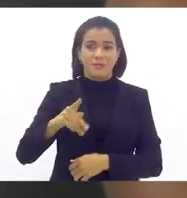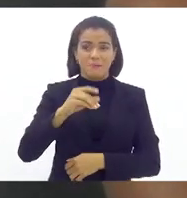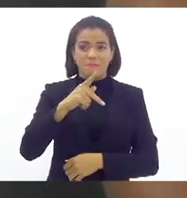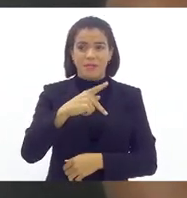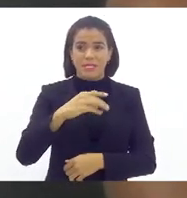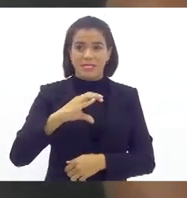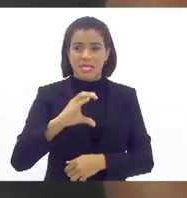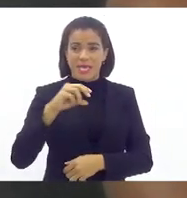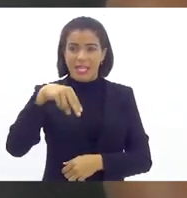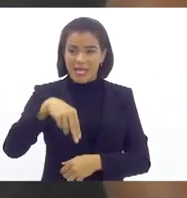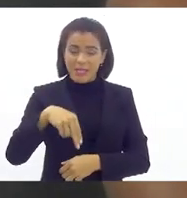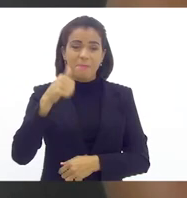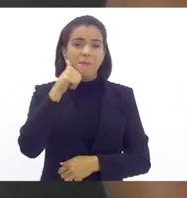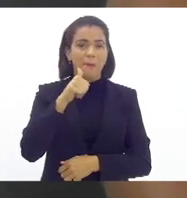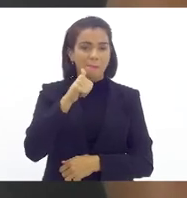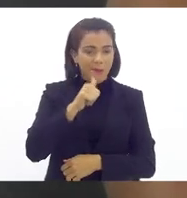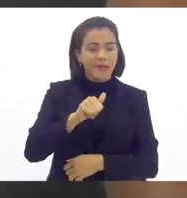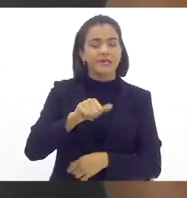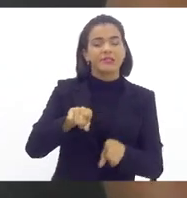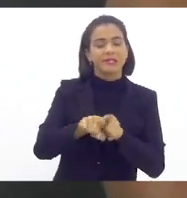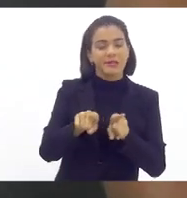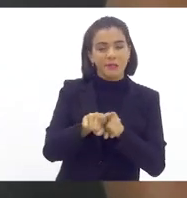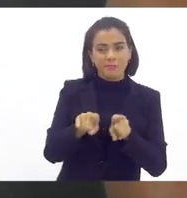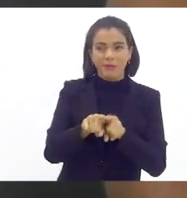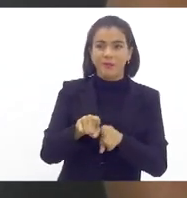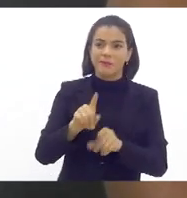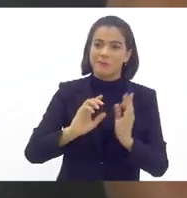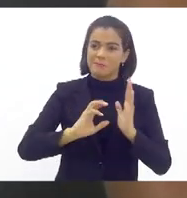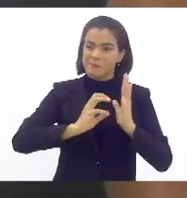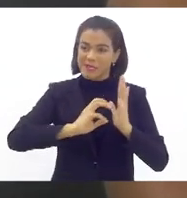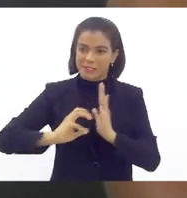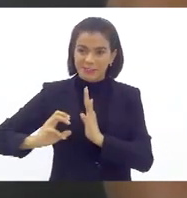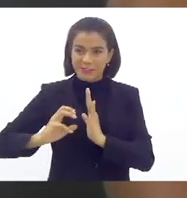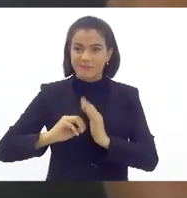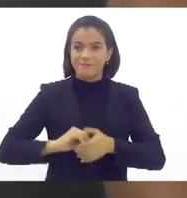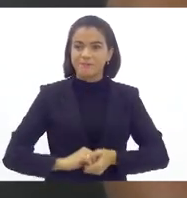mãe é presidente do movimento negro de mulheres, de outro partido, que eu não preciso citar aqui.